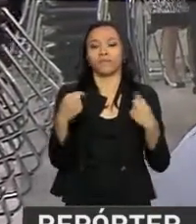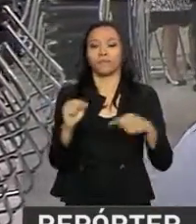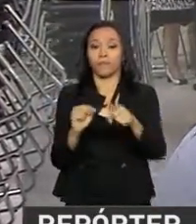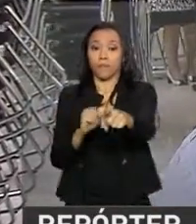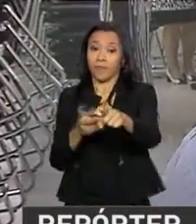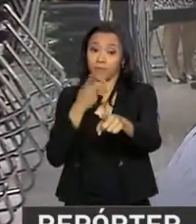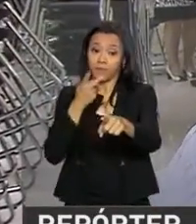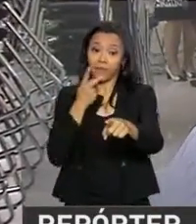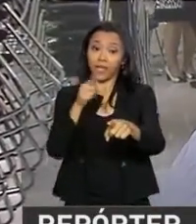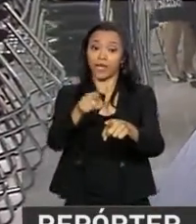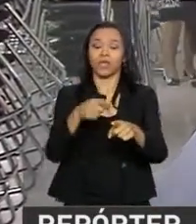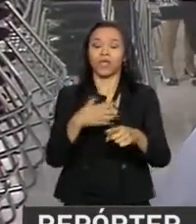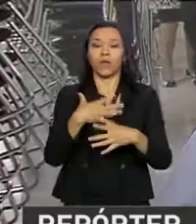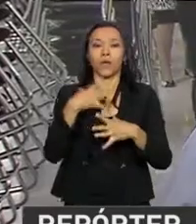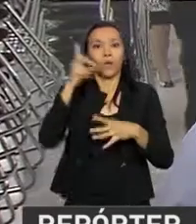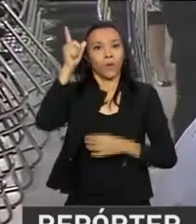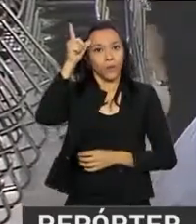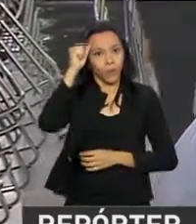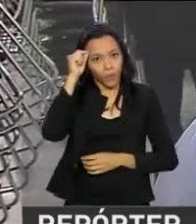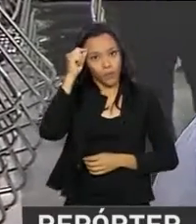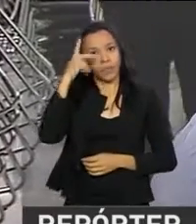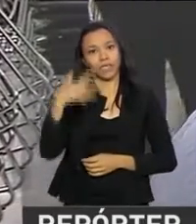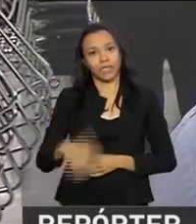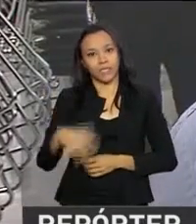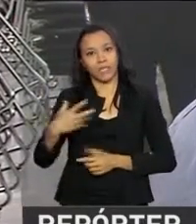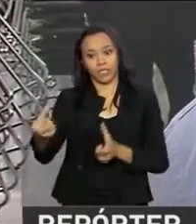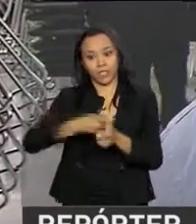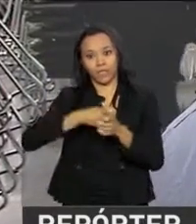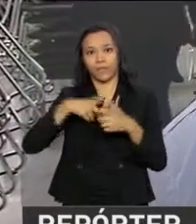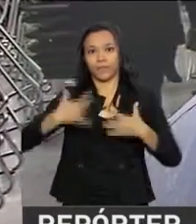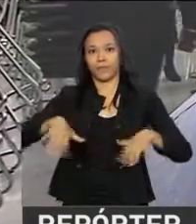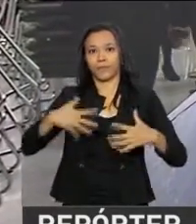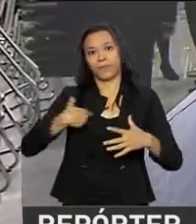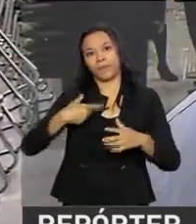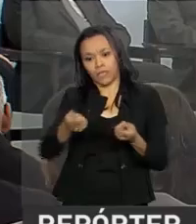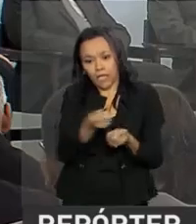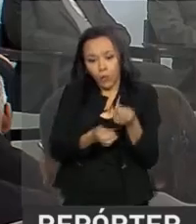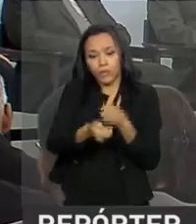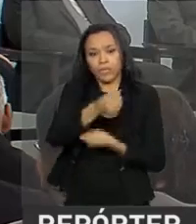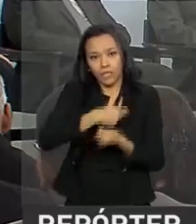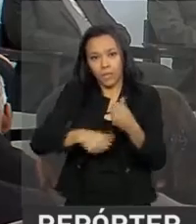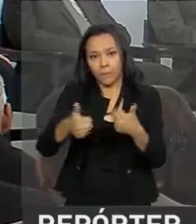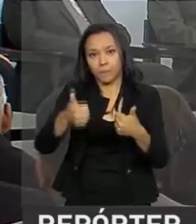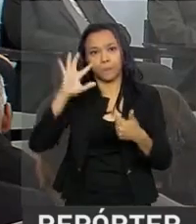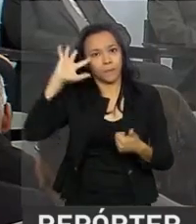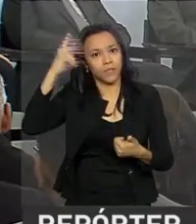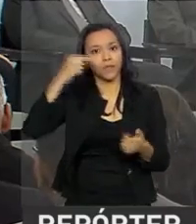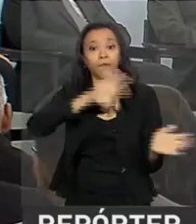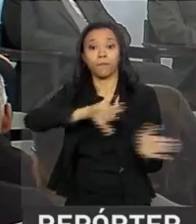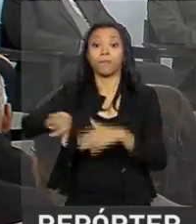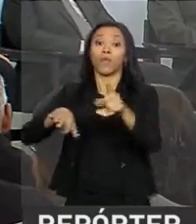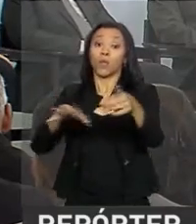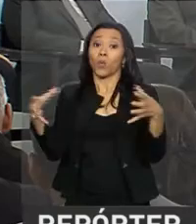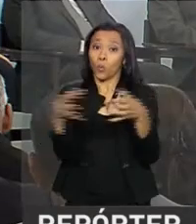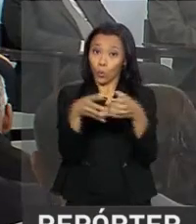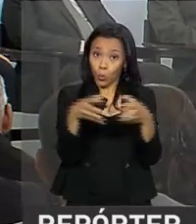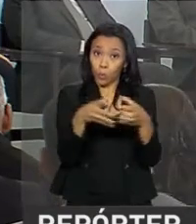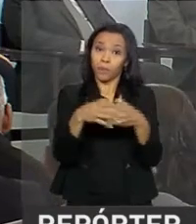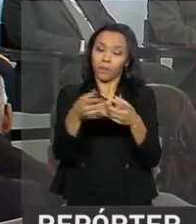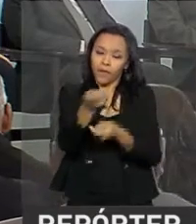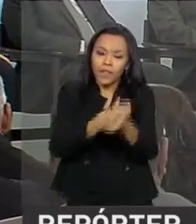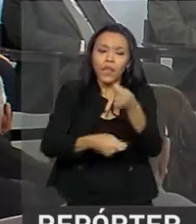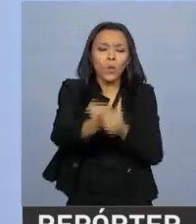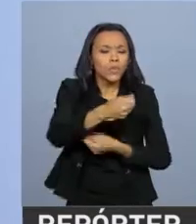dar um fôlego, né, para o empresário, o pequeno empresário, né? Então é fundamental para nós. Um mutirão vai ajudar na regularização